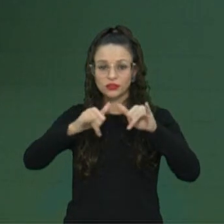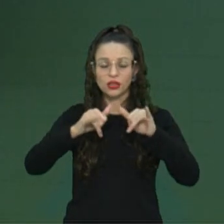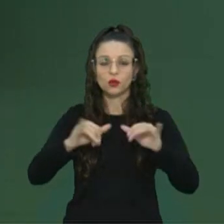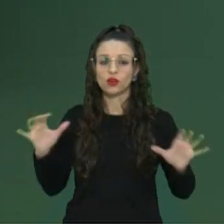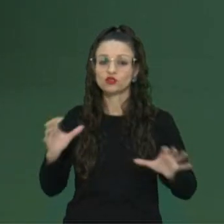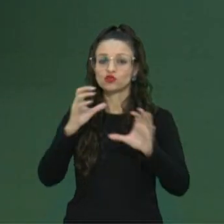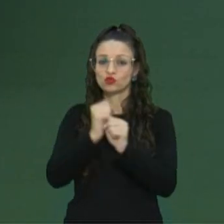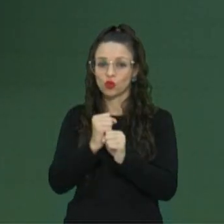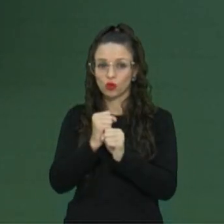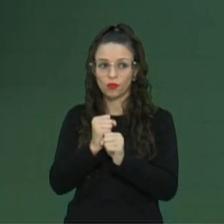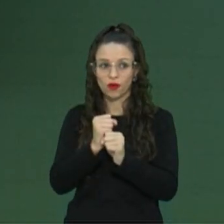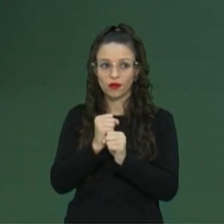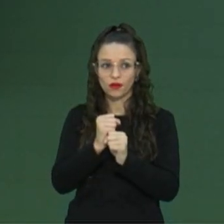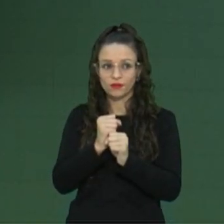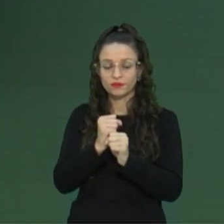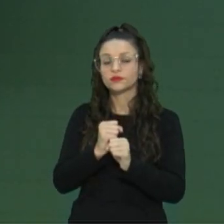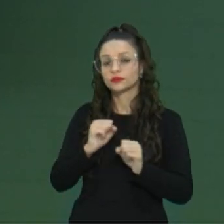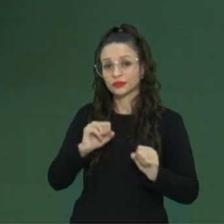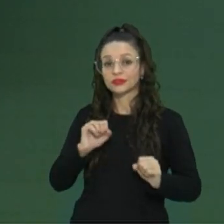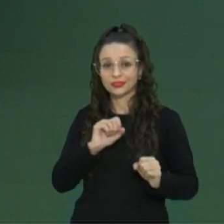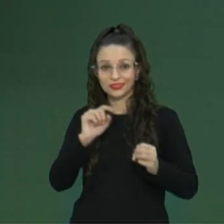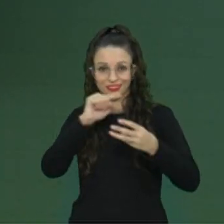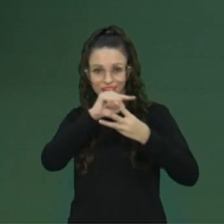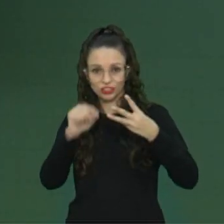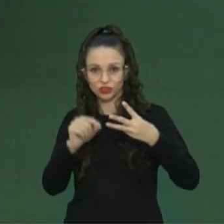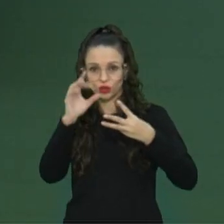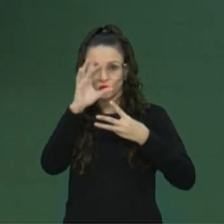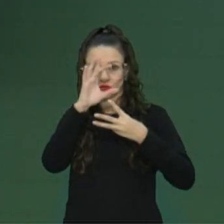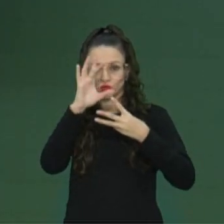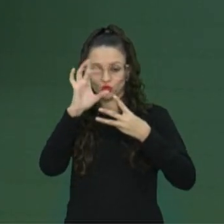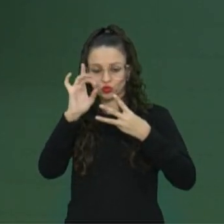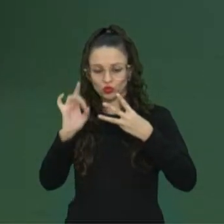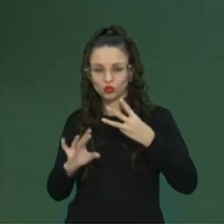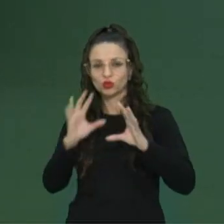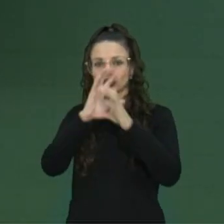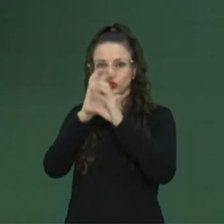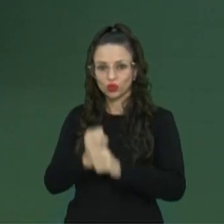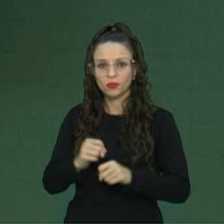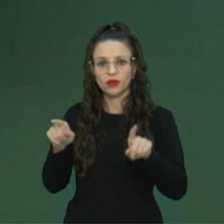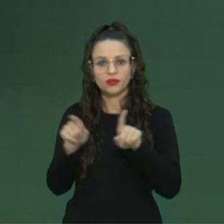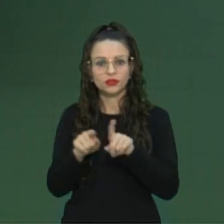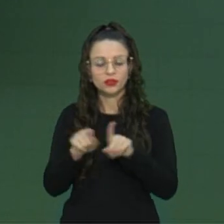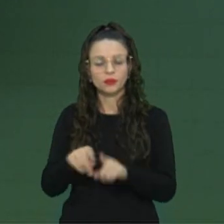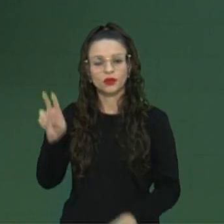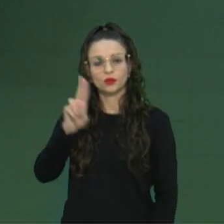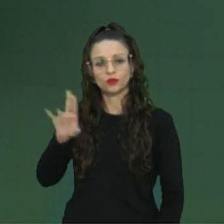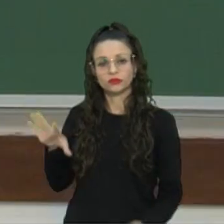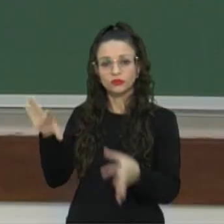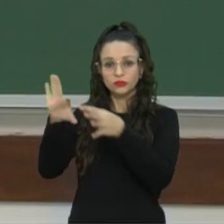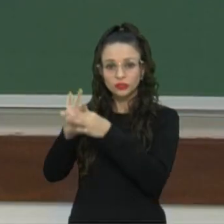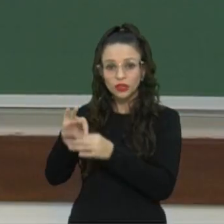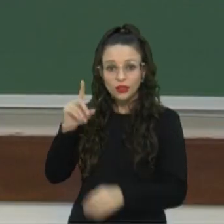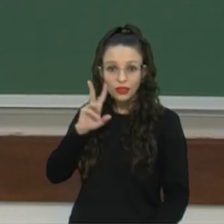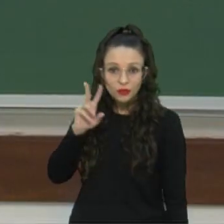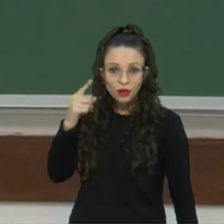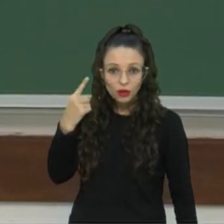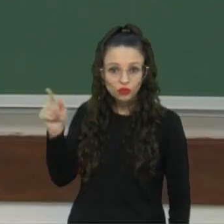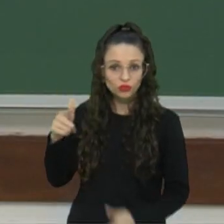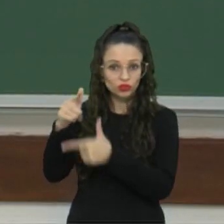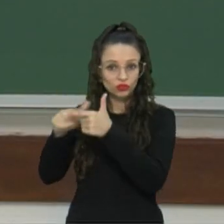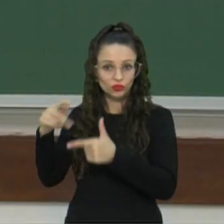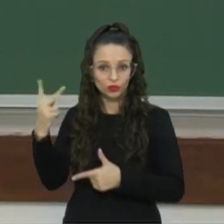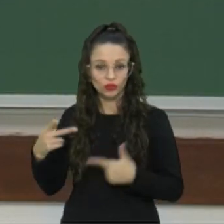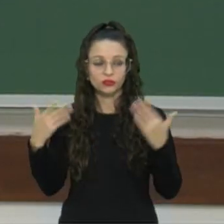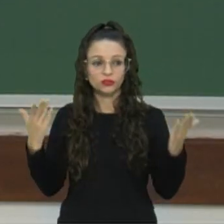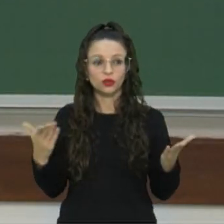desses três entalpias, das três entalpias que eu tenho aqui, e aí eu vou usar esses valores, lembrando que a última eu dividi por 2.